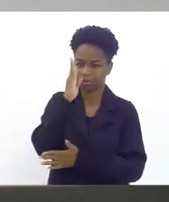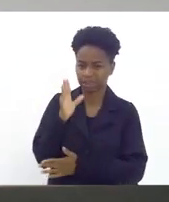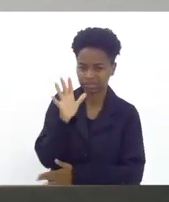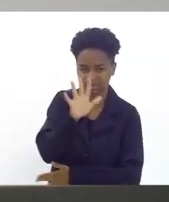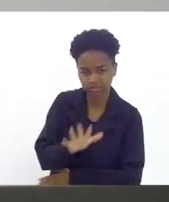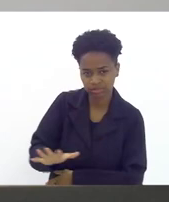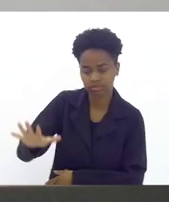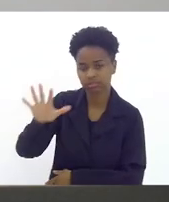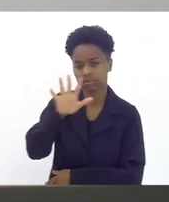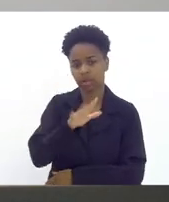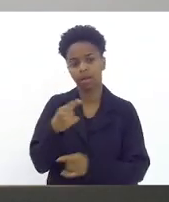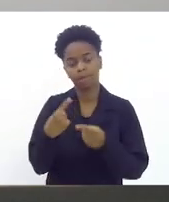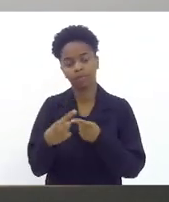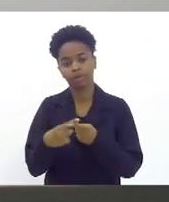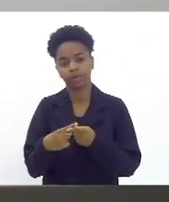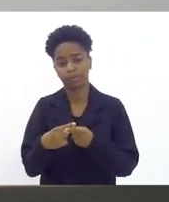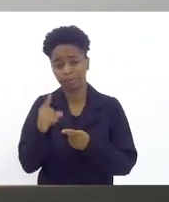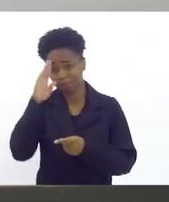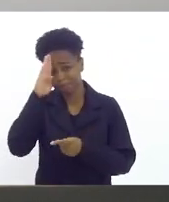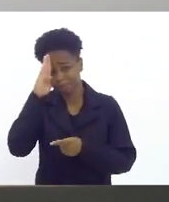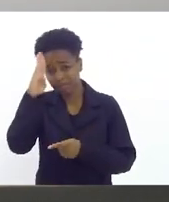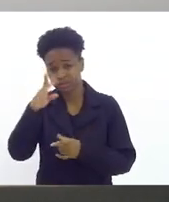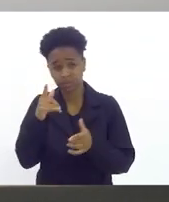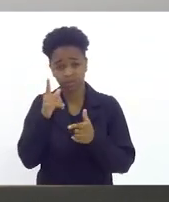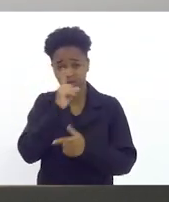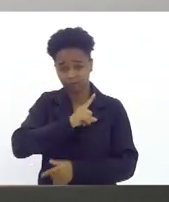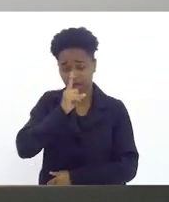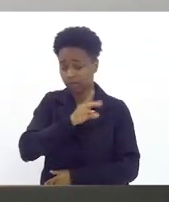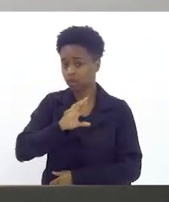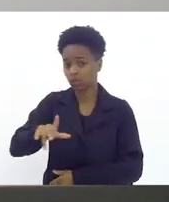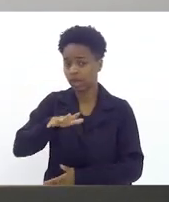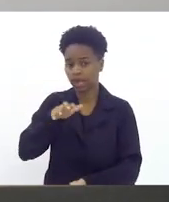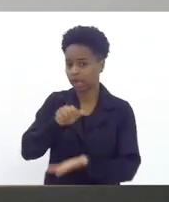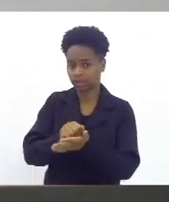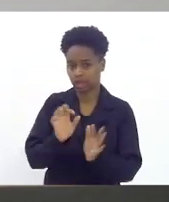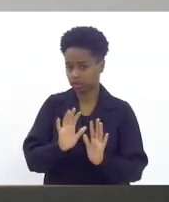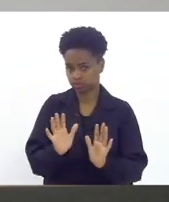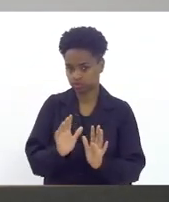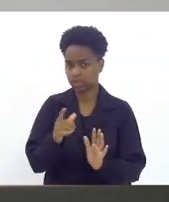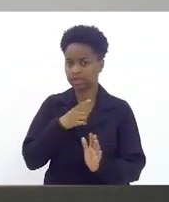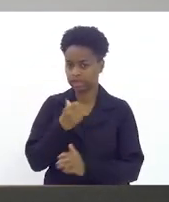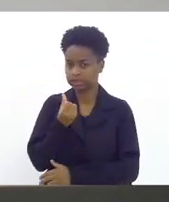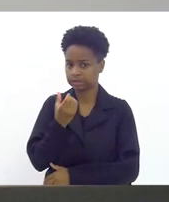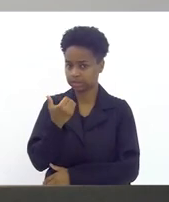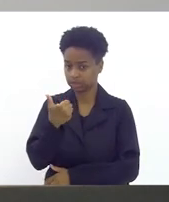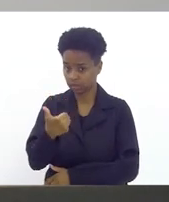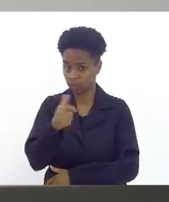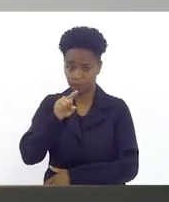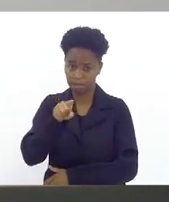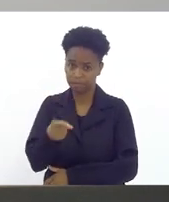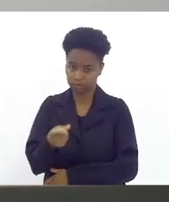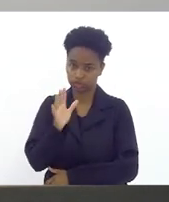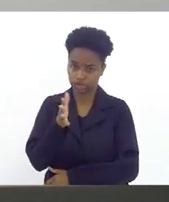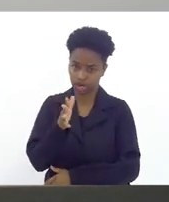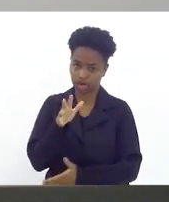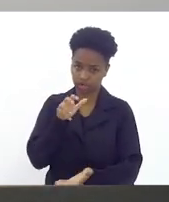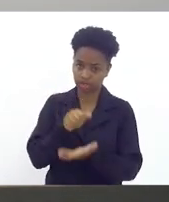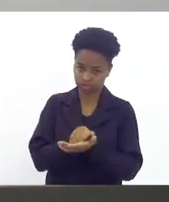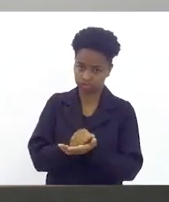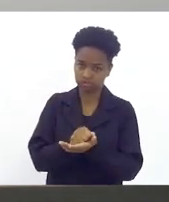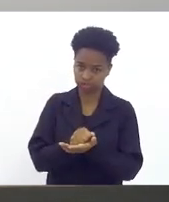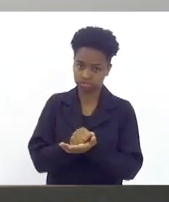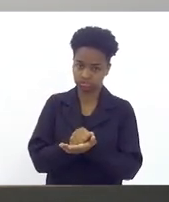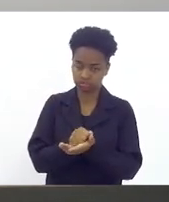um todo aonde o grande gargalo não é hoje o cadastramento hoje nós temos 61 mil cerca de 61 mil Imóveis